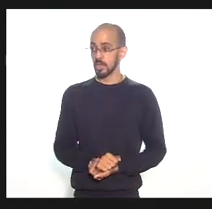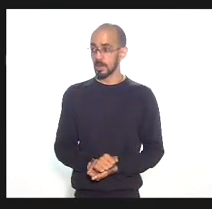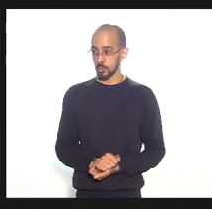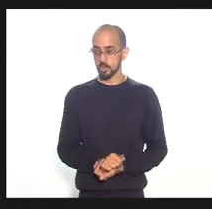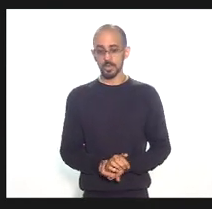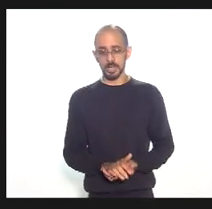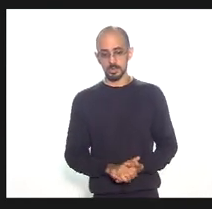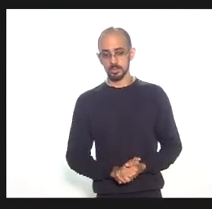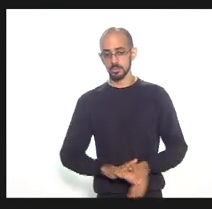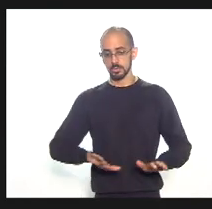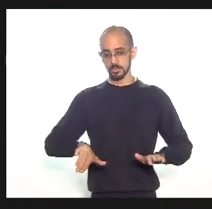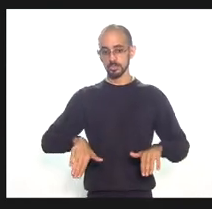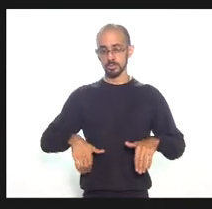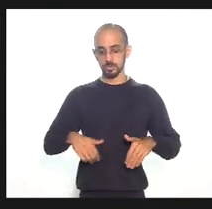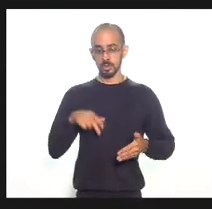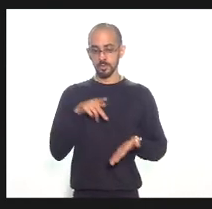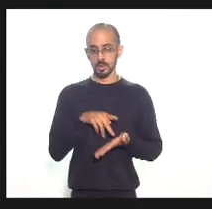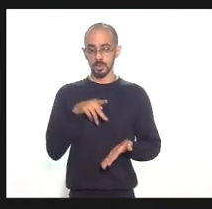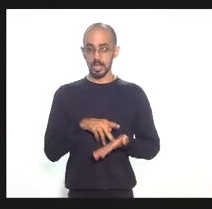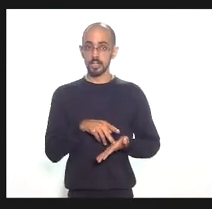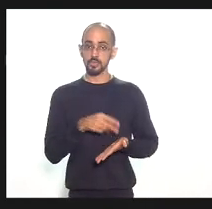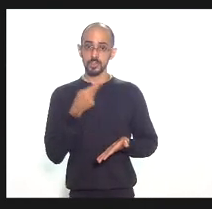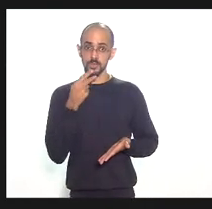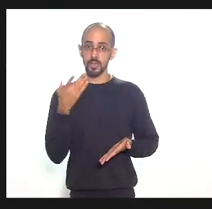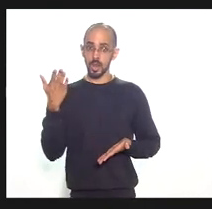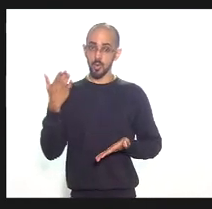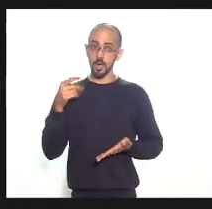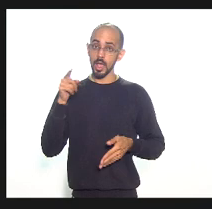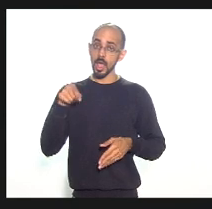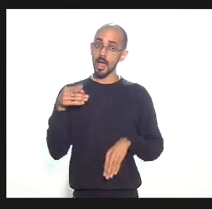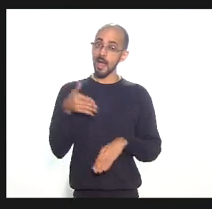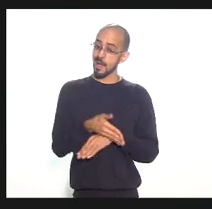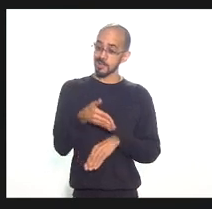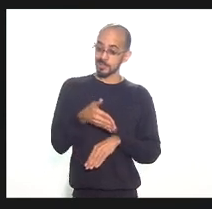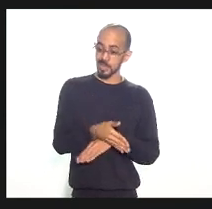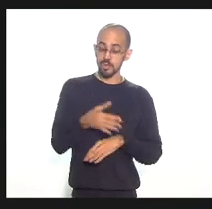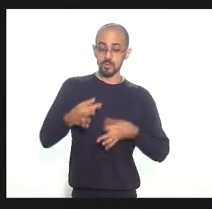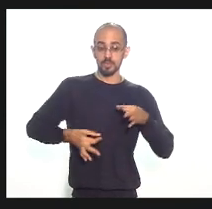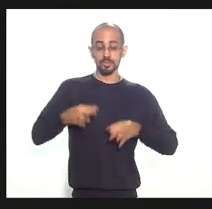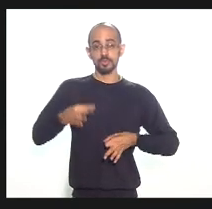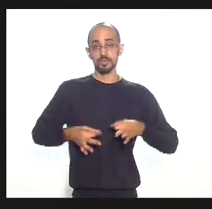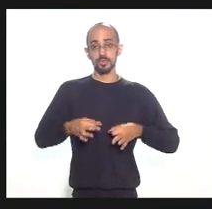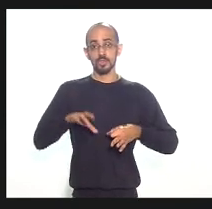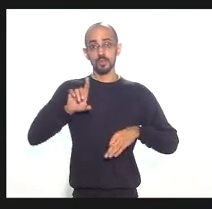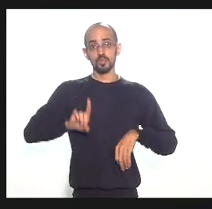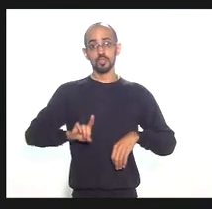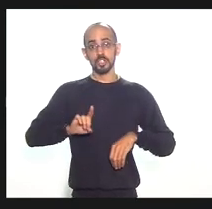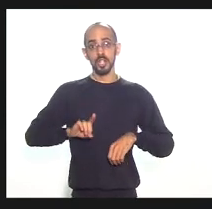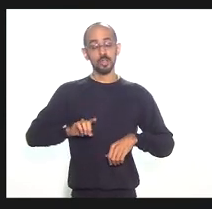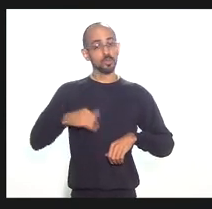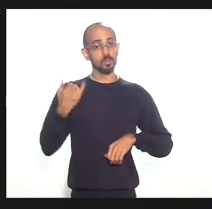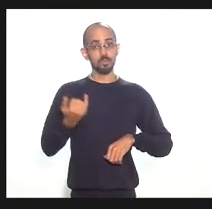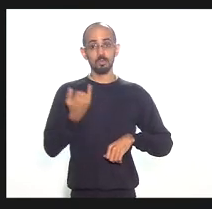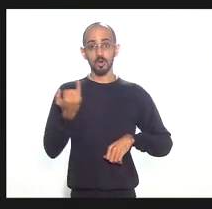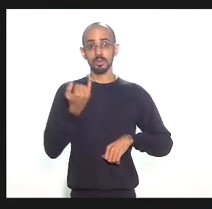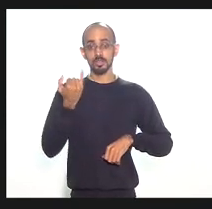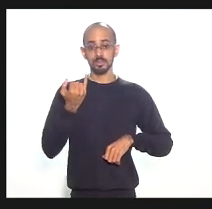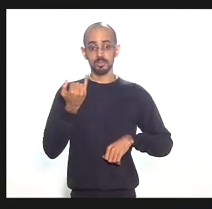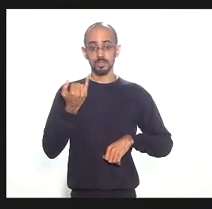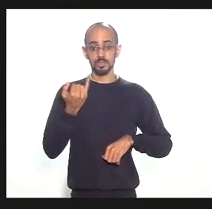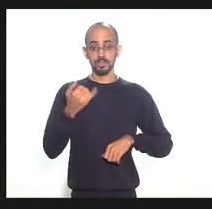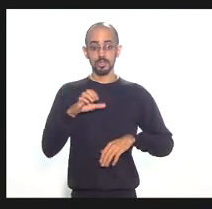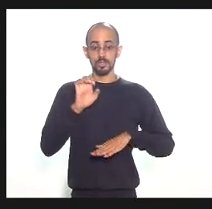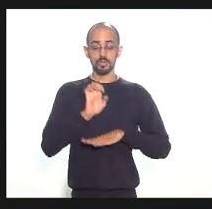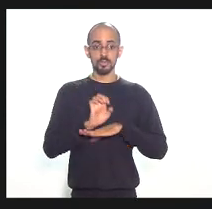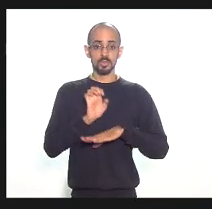disse, a gente está tratando aqui de acesso à justiça, um direito fundamental em que o judiciário está querendo cercear esse